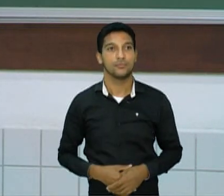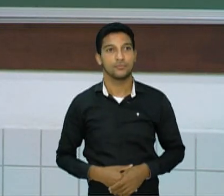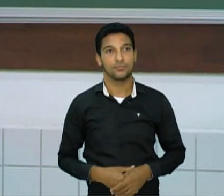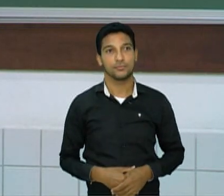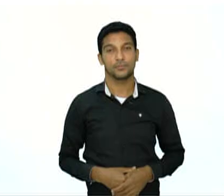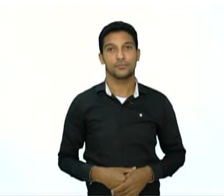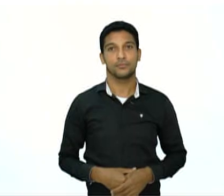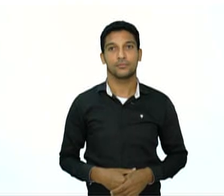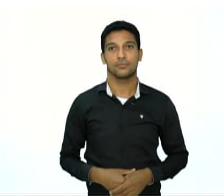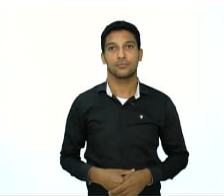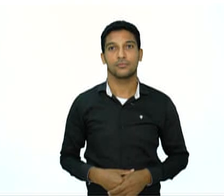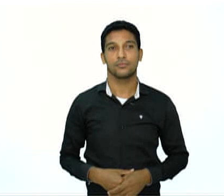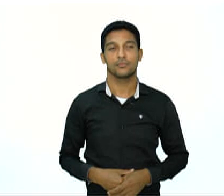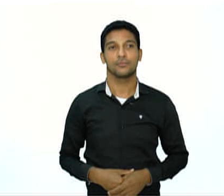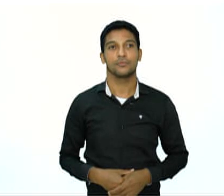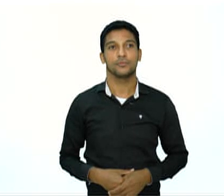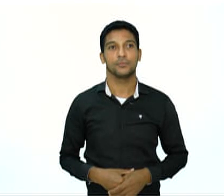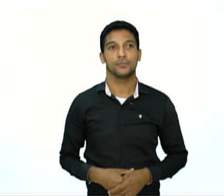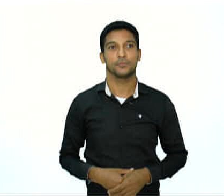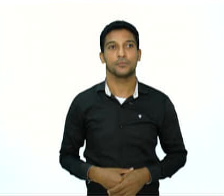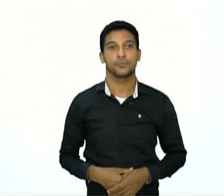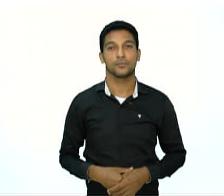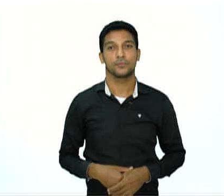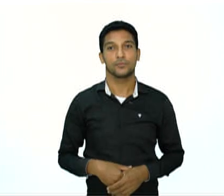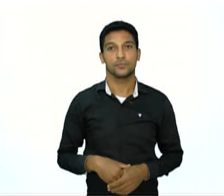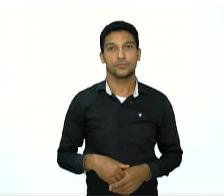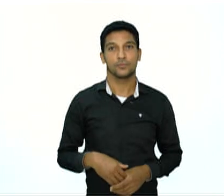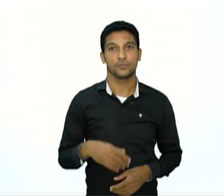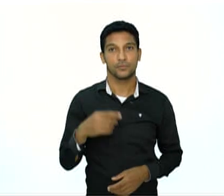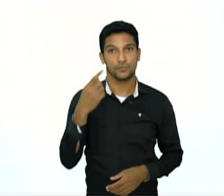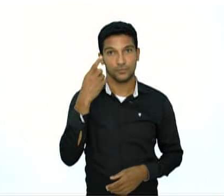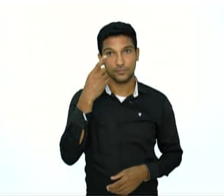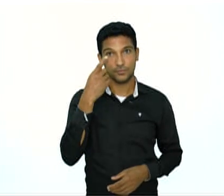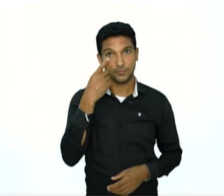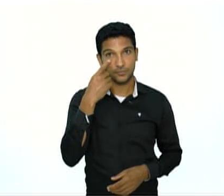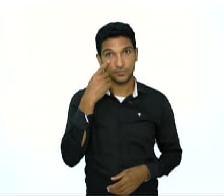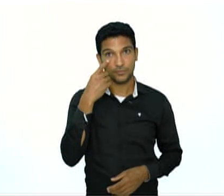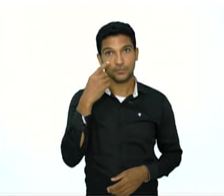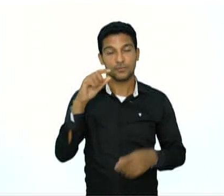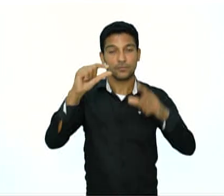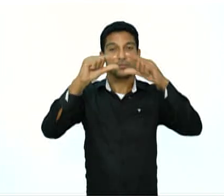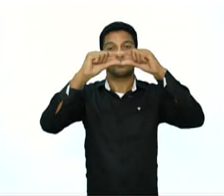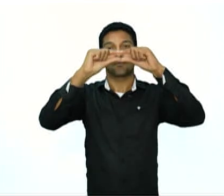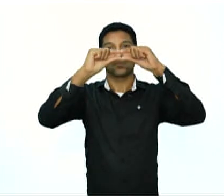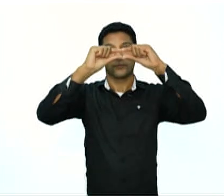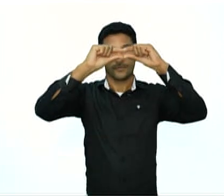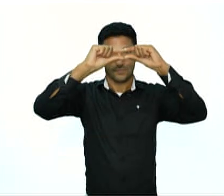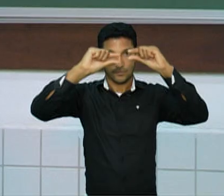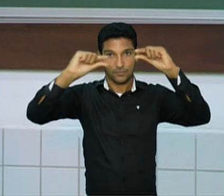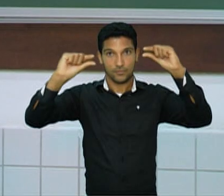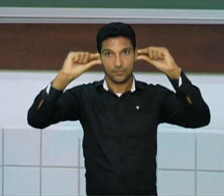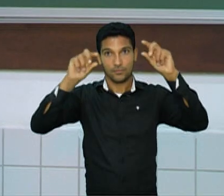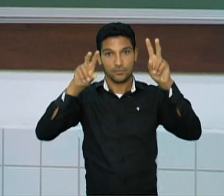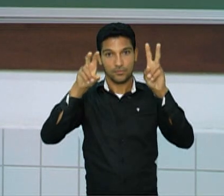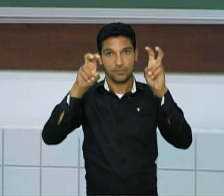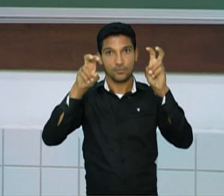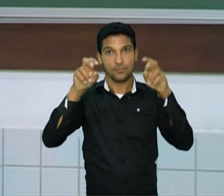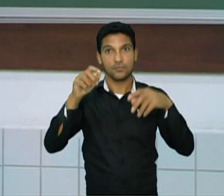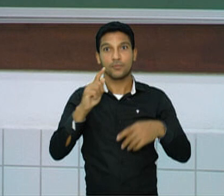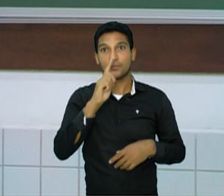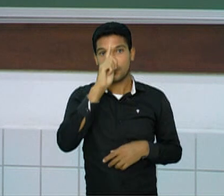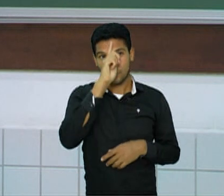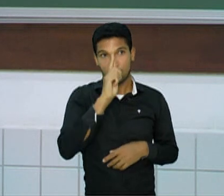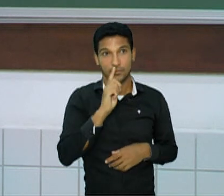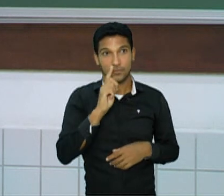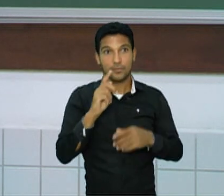A oração subordinada substantiva completiva nominal é aquela que completa o sentido de um nome.